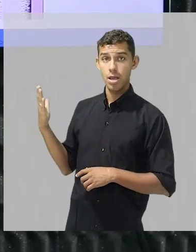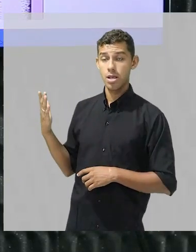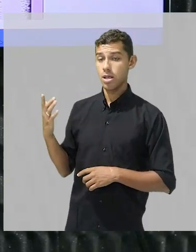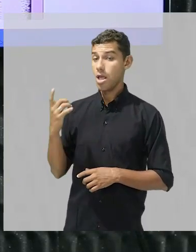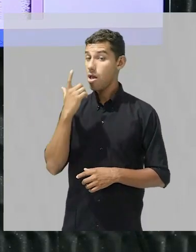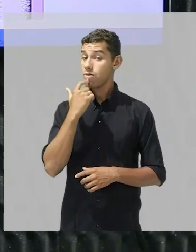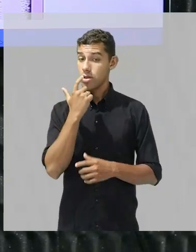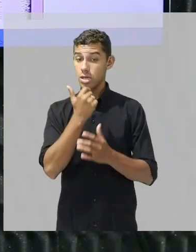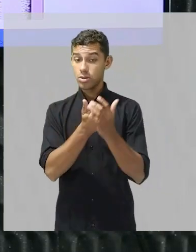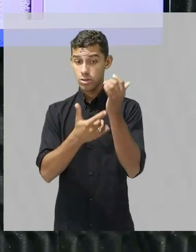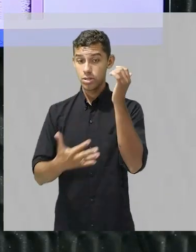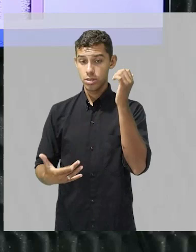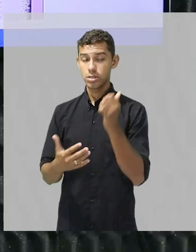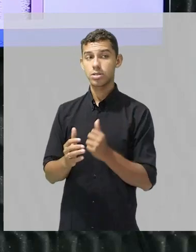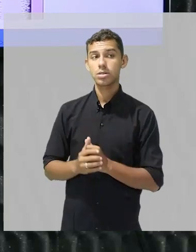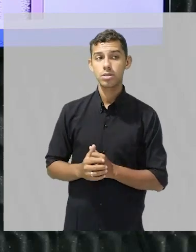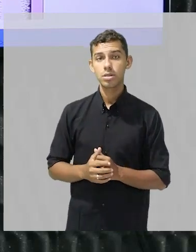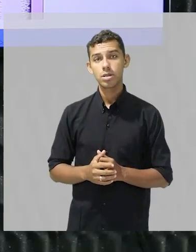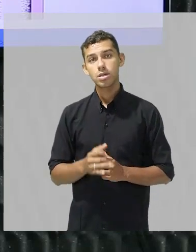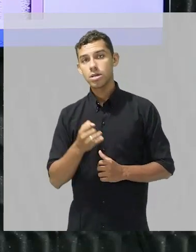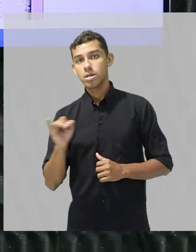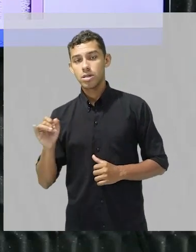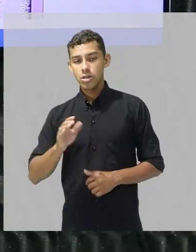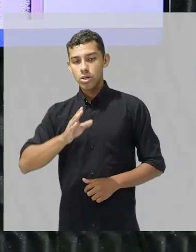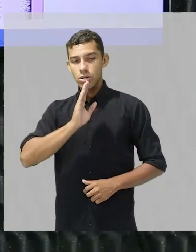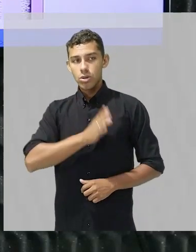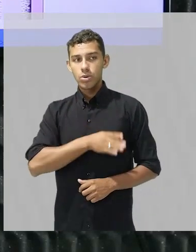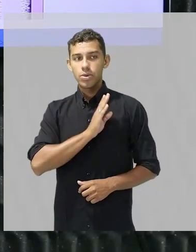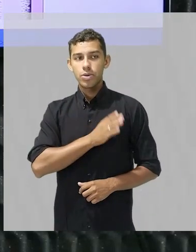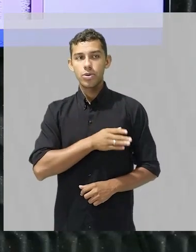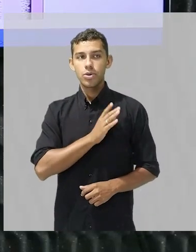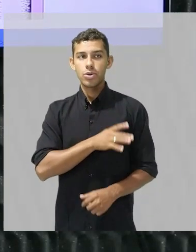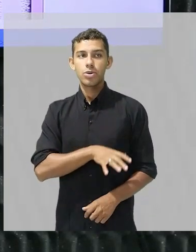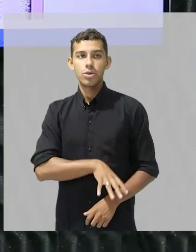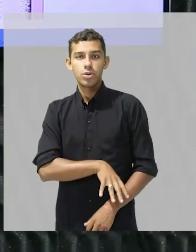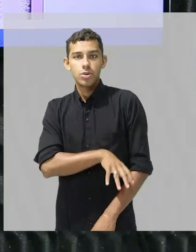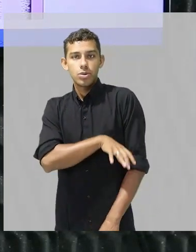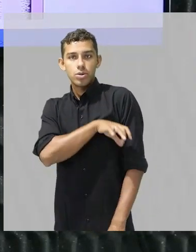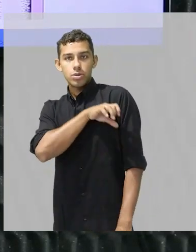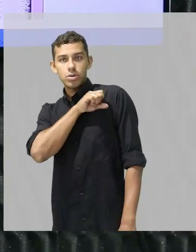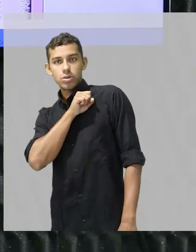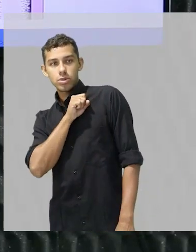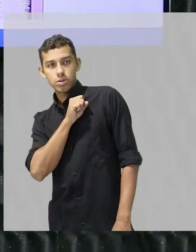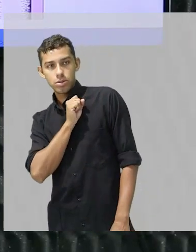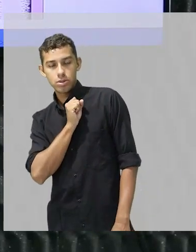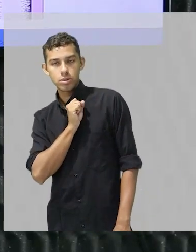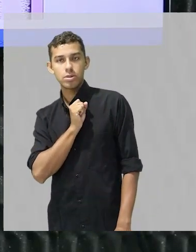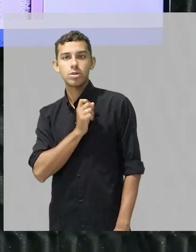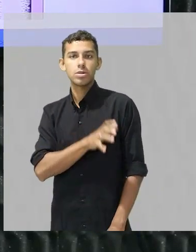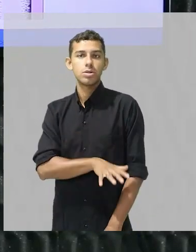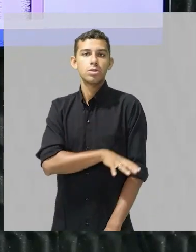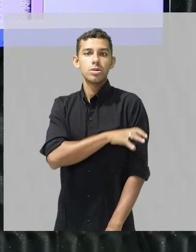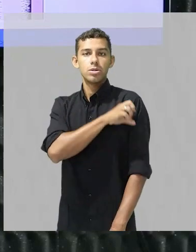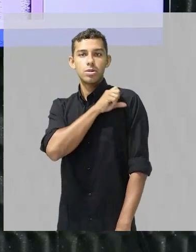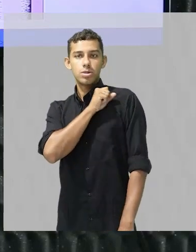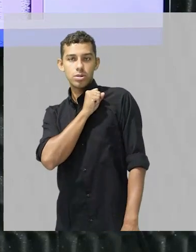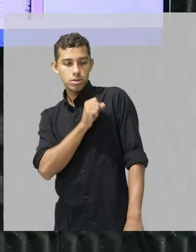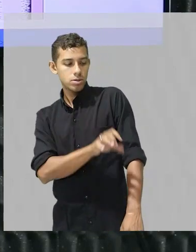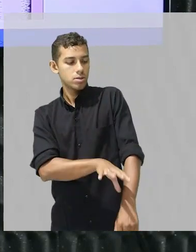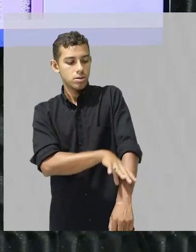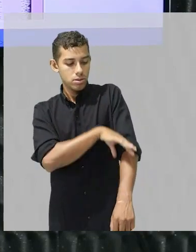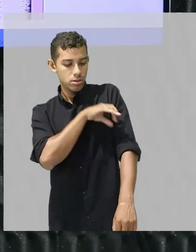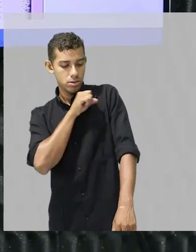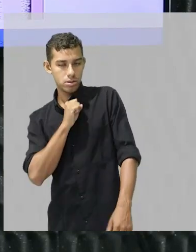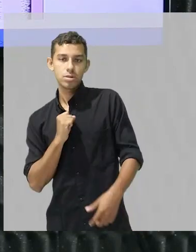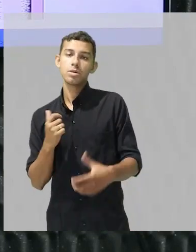sobre o sangue. Então, quando o seu coração, ele bate ali, ó, ele bombeia sangue das veias para o coração.